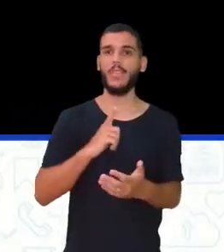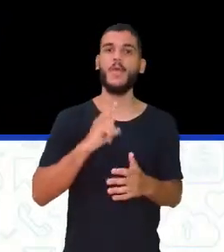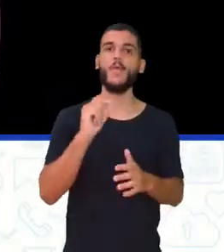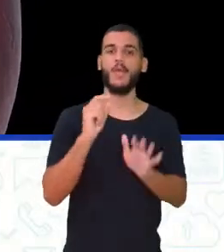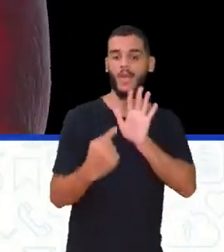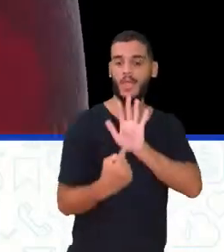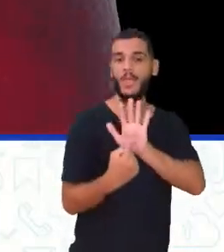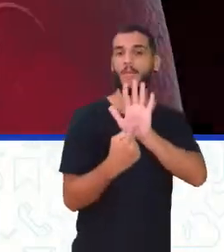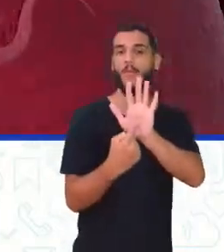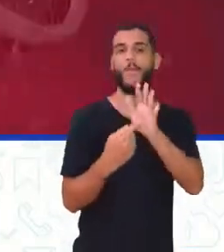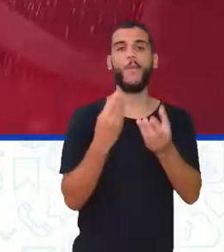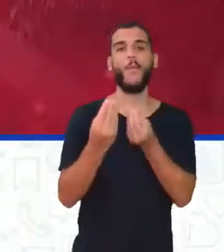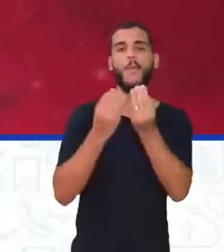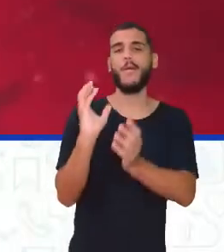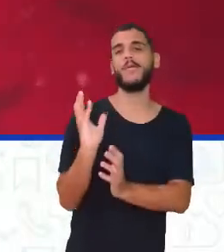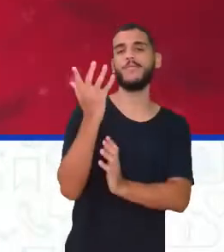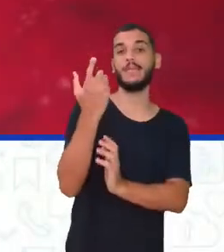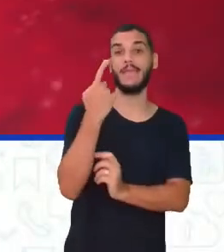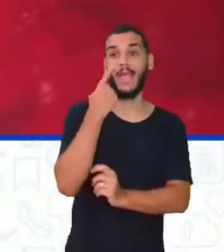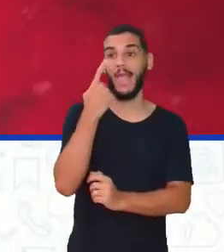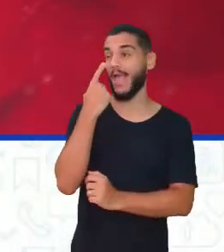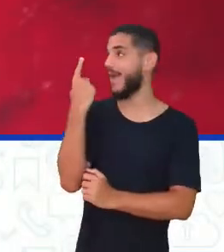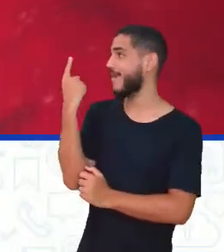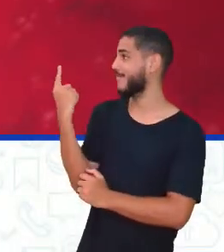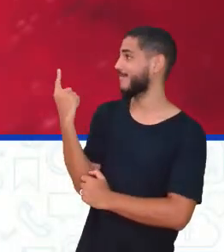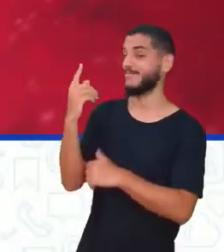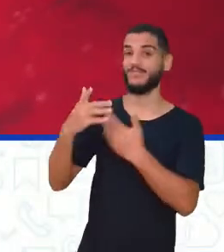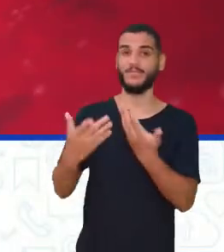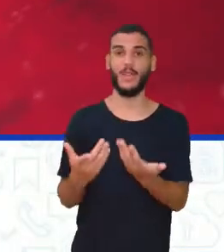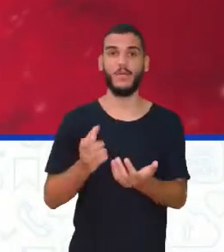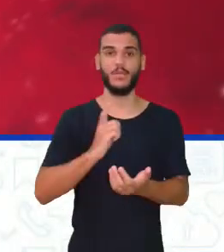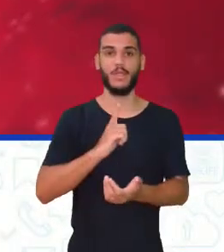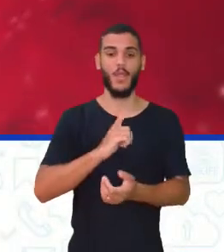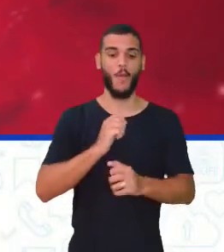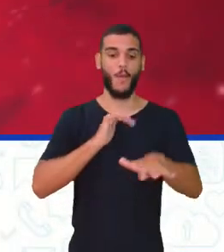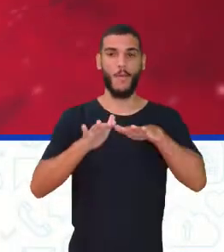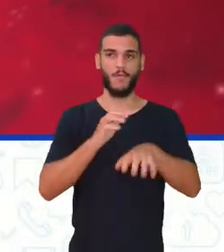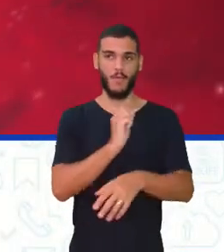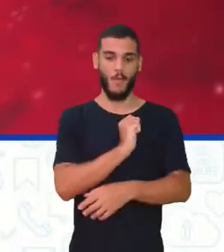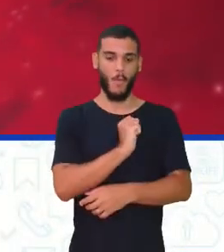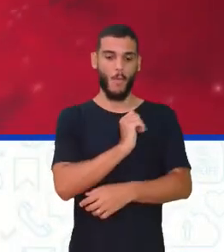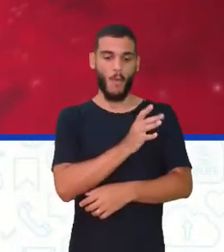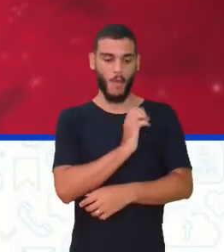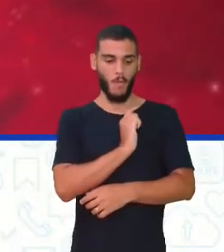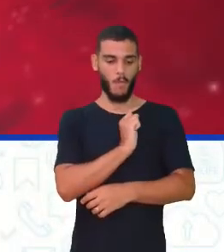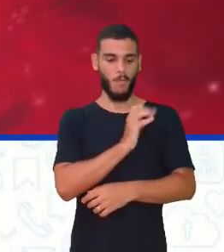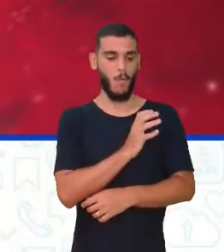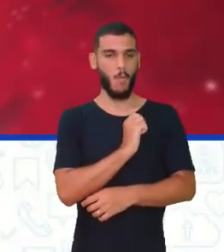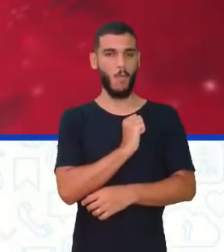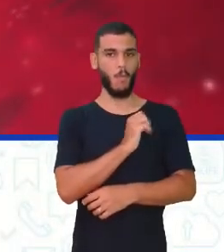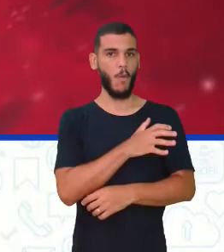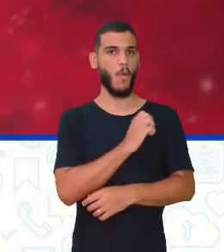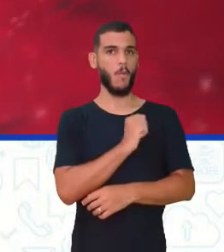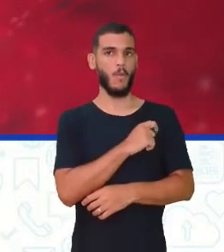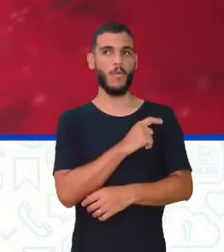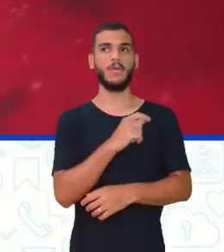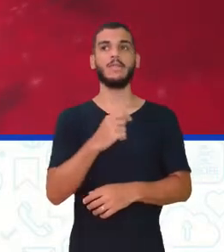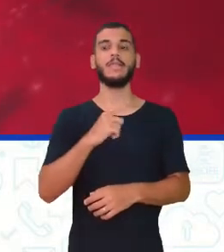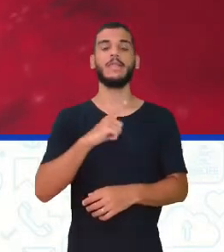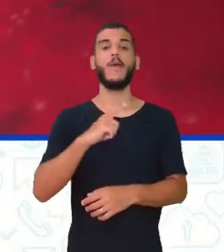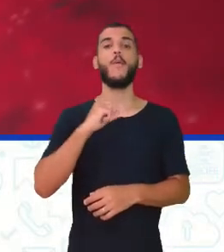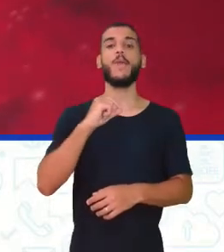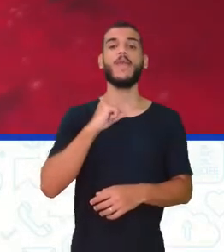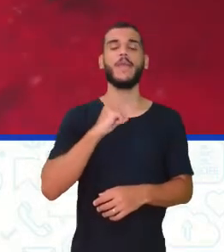ocorre, né, essa questão dessa pulsação. À medida que esse sangue ele vai entrando, né, aí